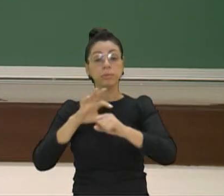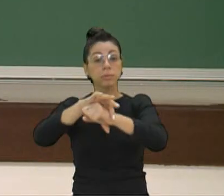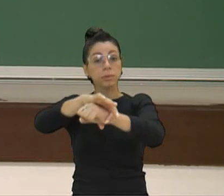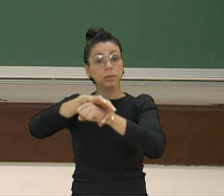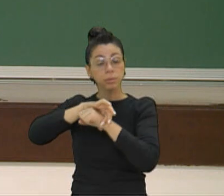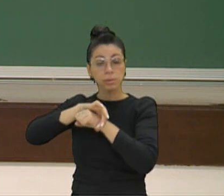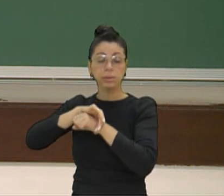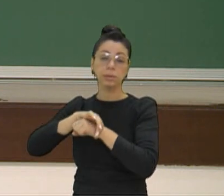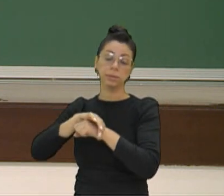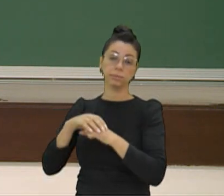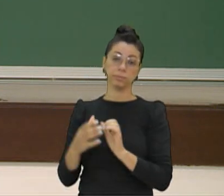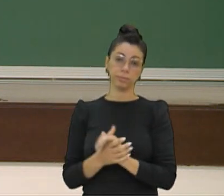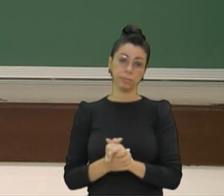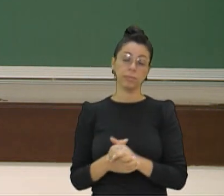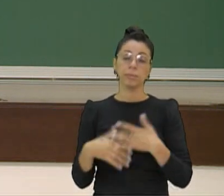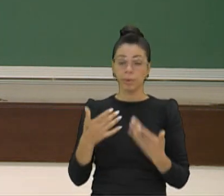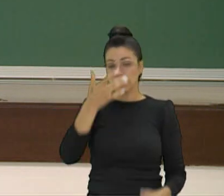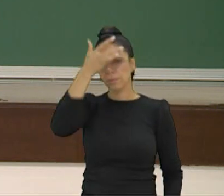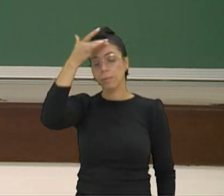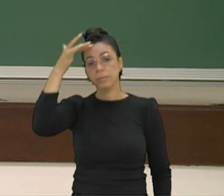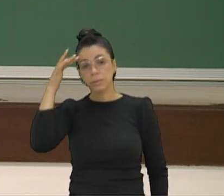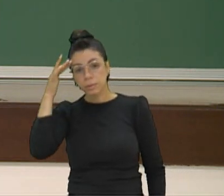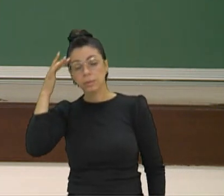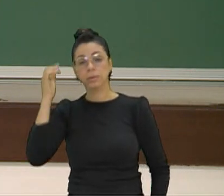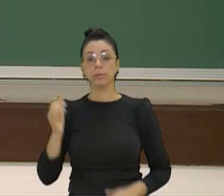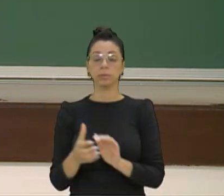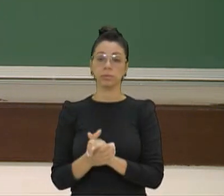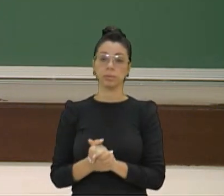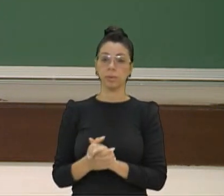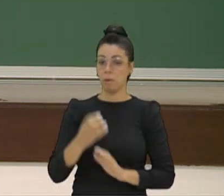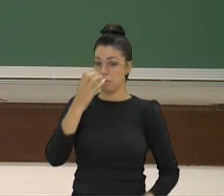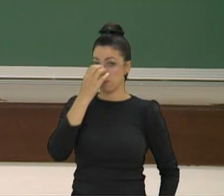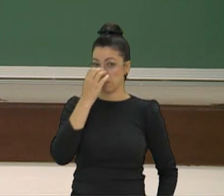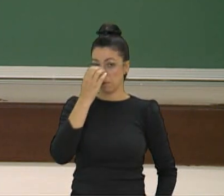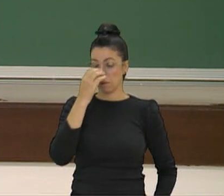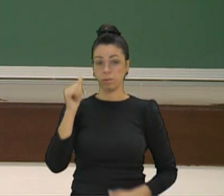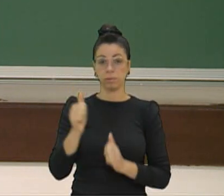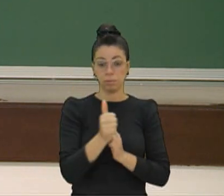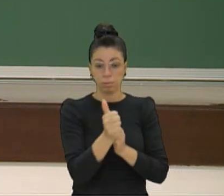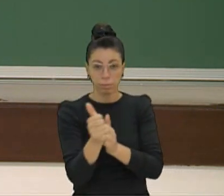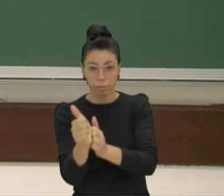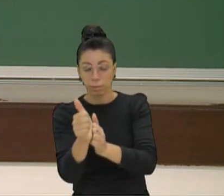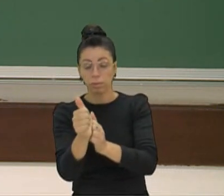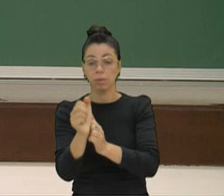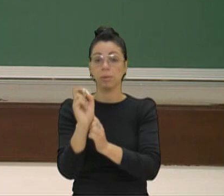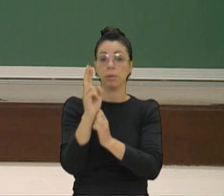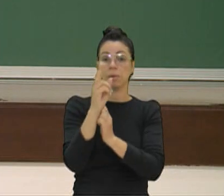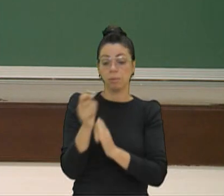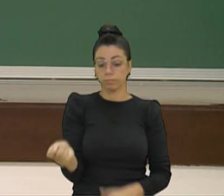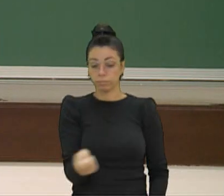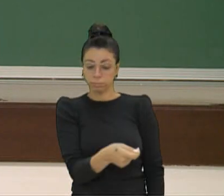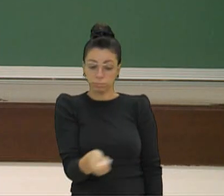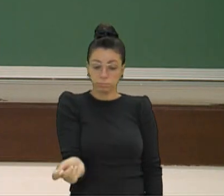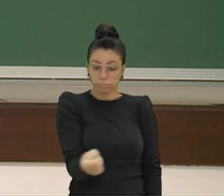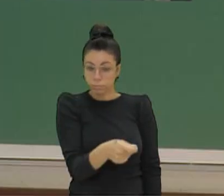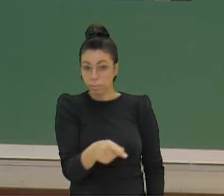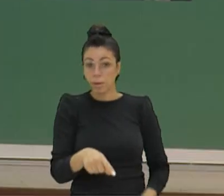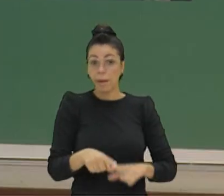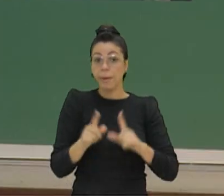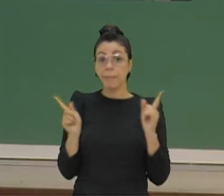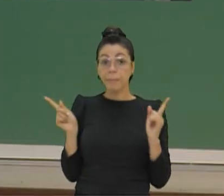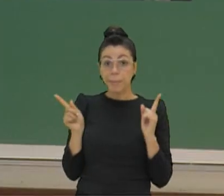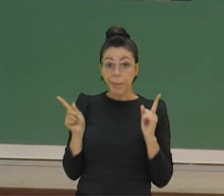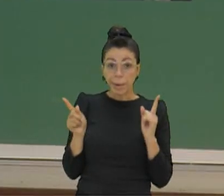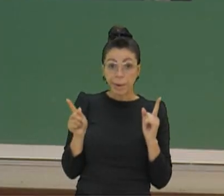instrumentos, né? Uma pessoa, um cão-guia, uma bengala, né? Só que esse piso